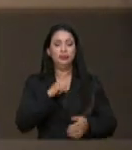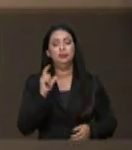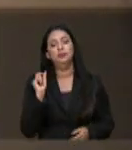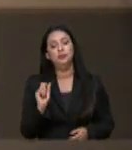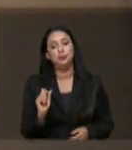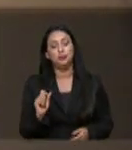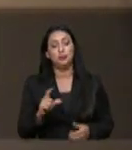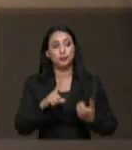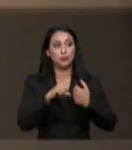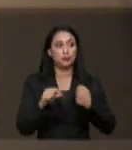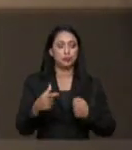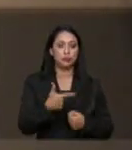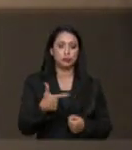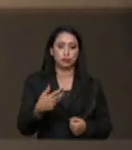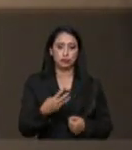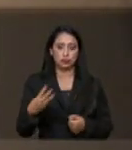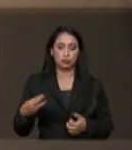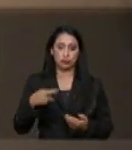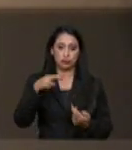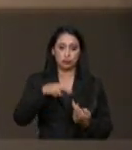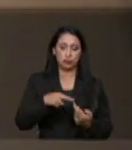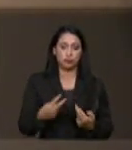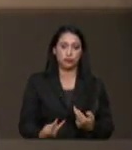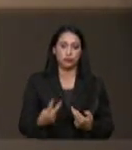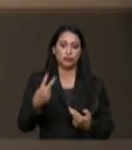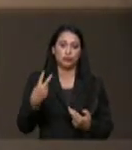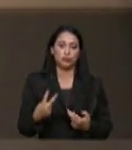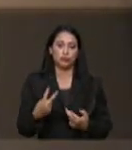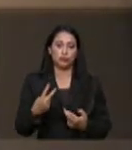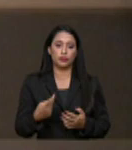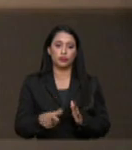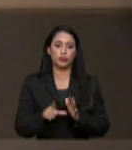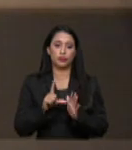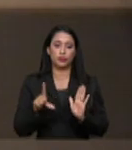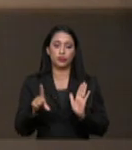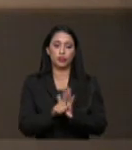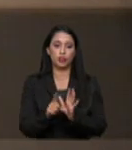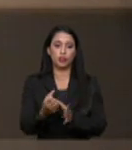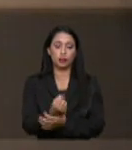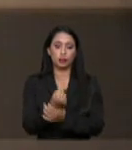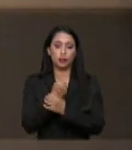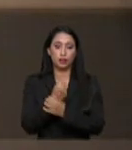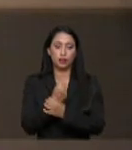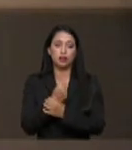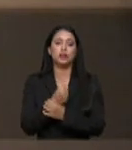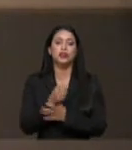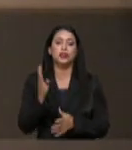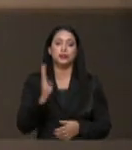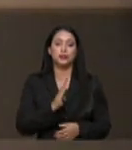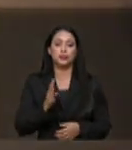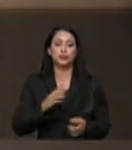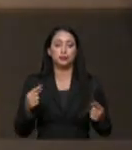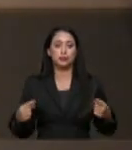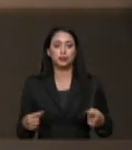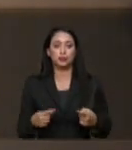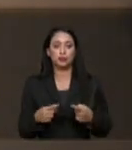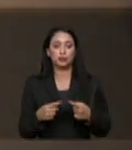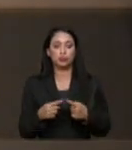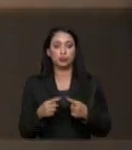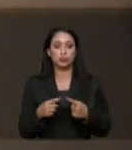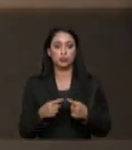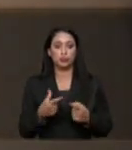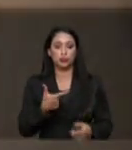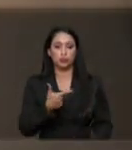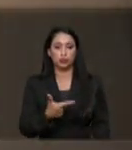relação ao artigo 23 inciso 2 da antiga Lei de Segurança Nacional que corresponde ao